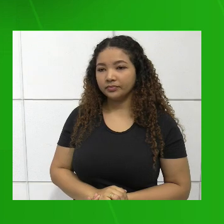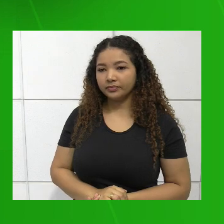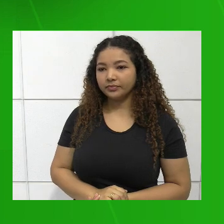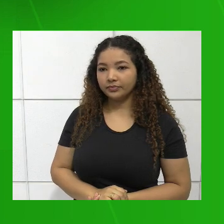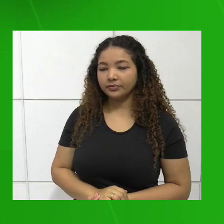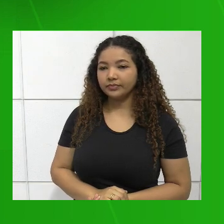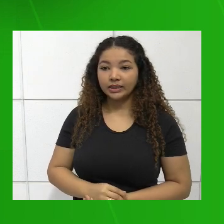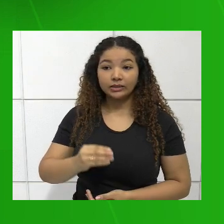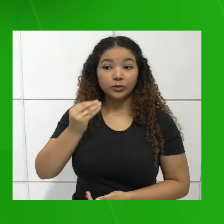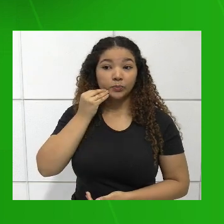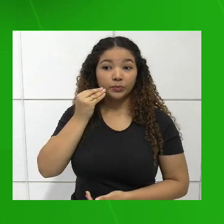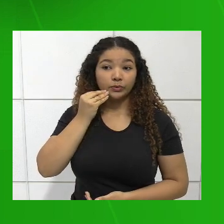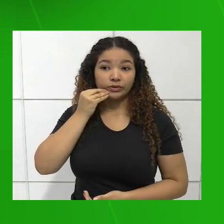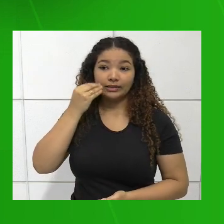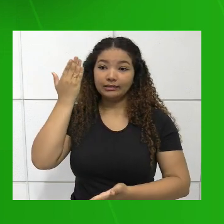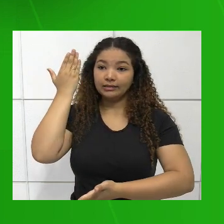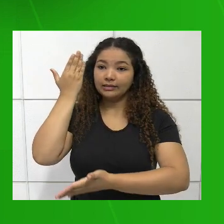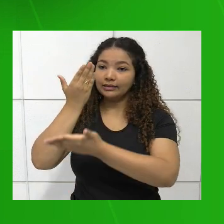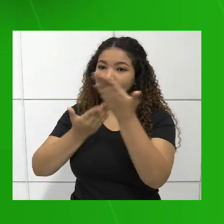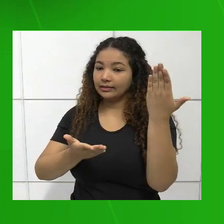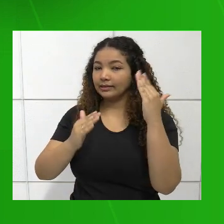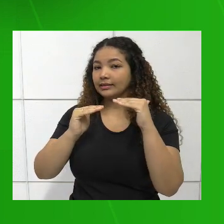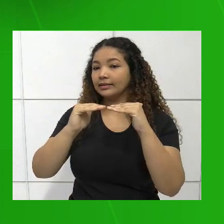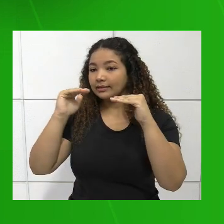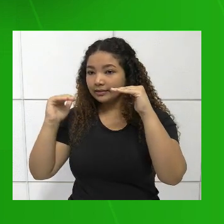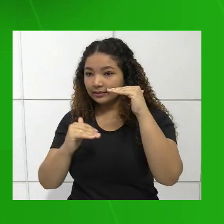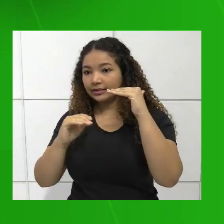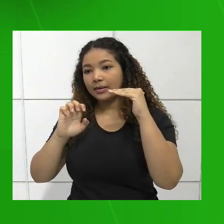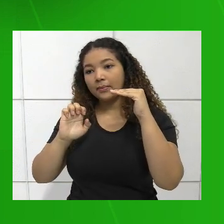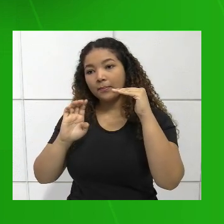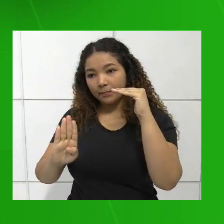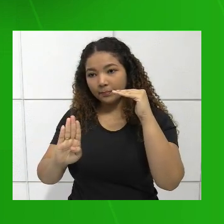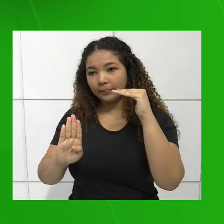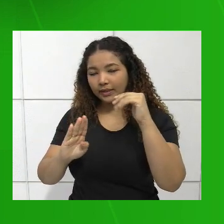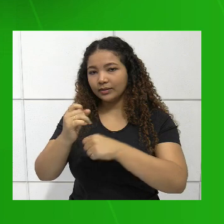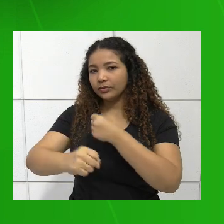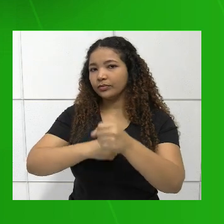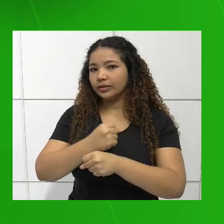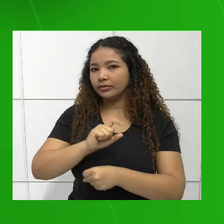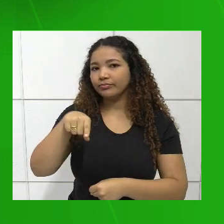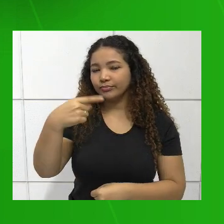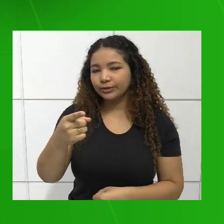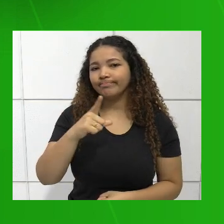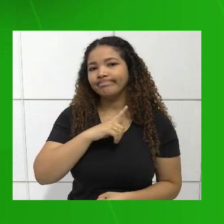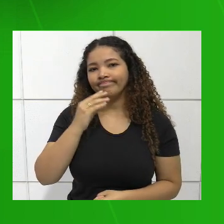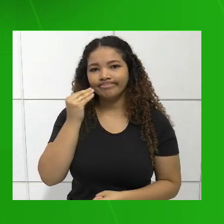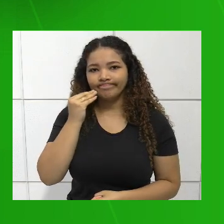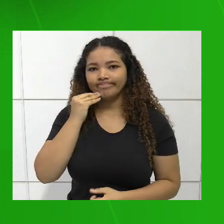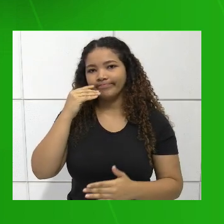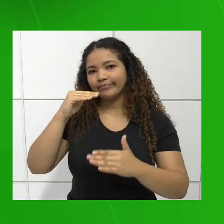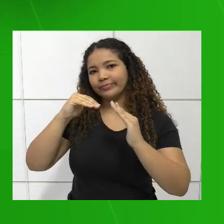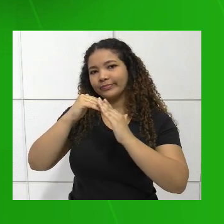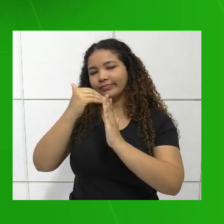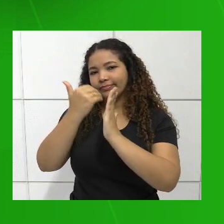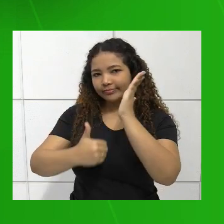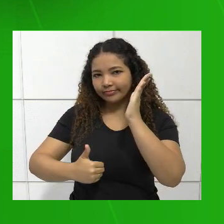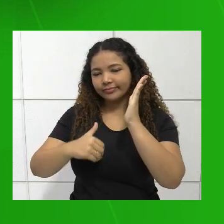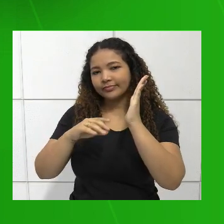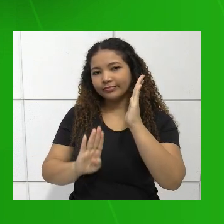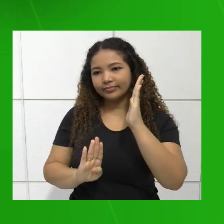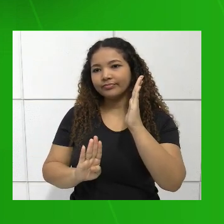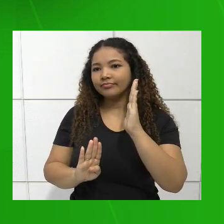98,2% de chances de cair para a Série B no ano que vem, de 2024, e quem sabe vai encontrar, esse aí eu arrisco